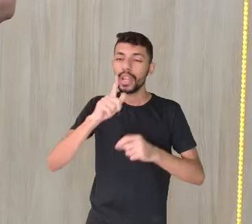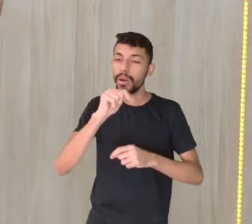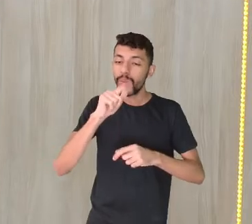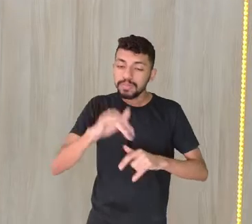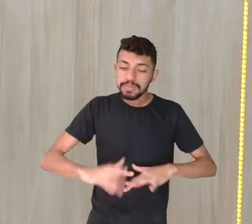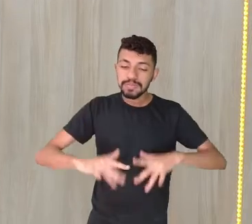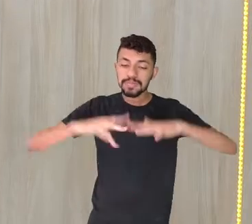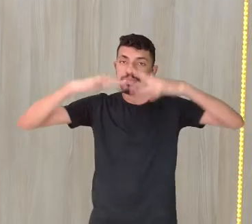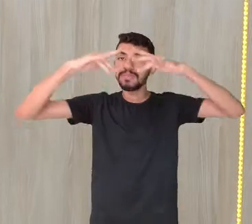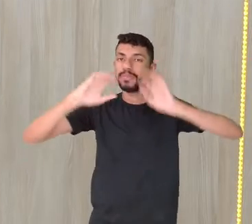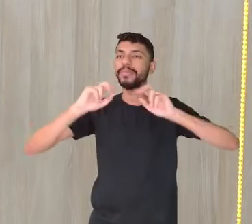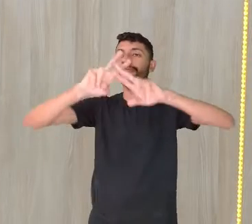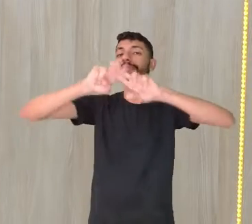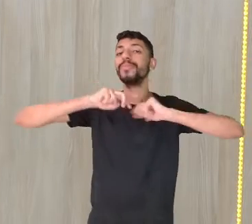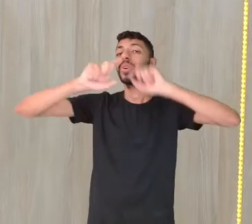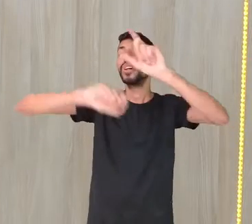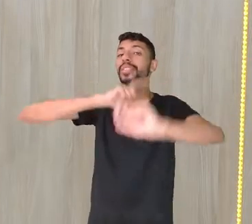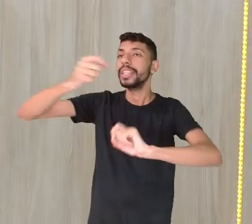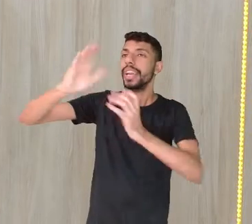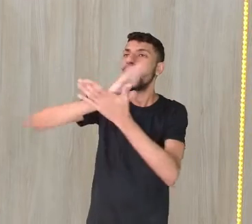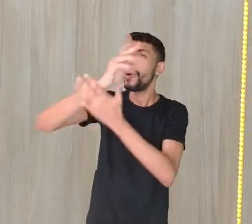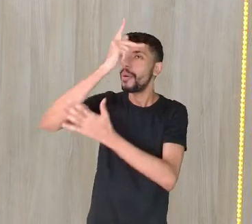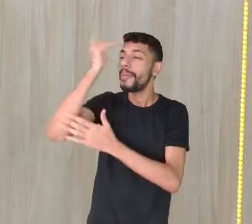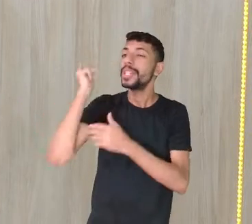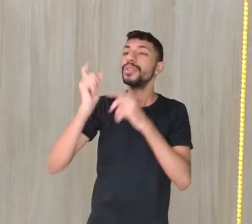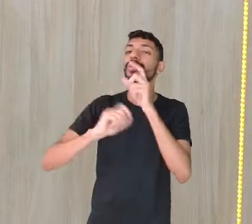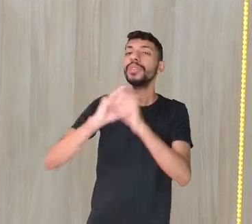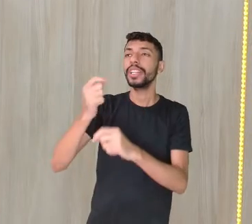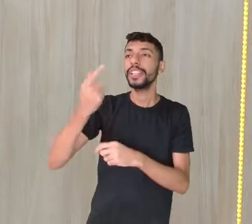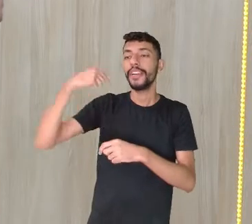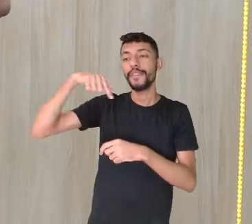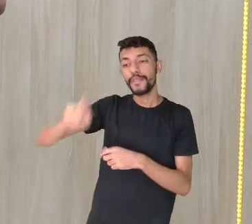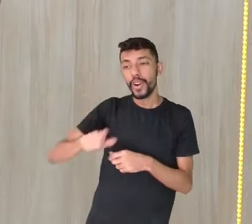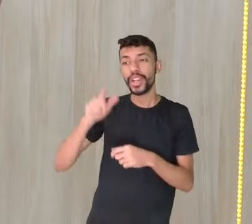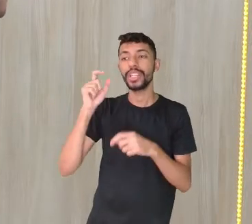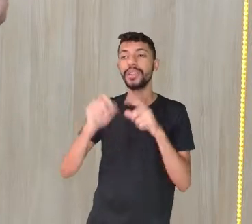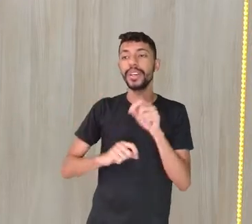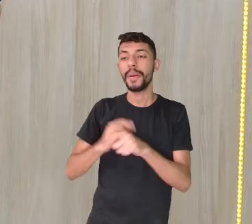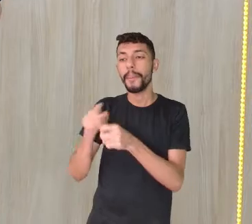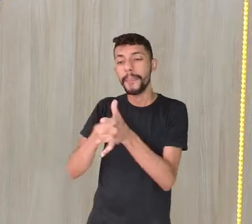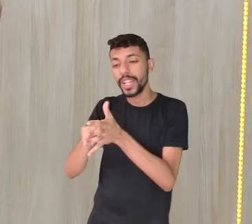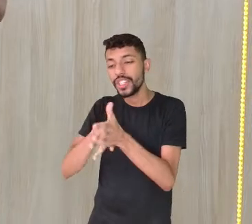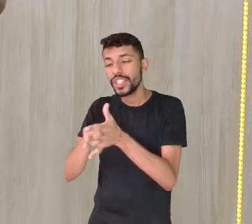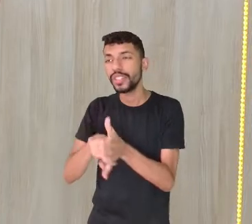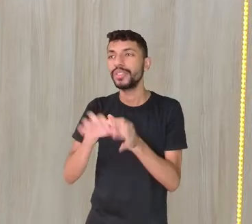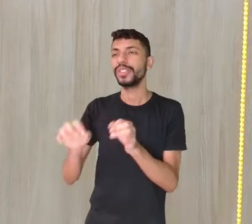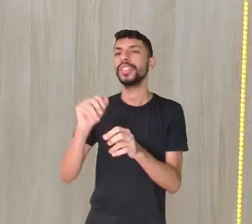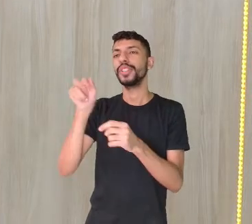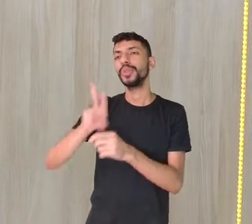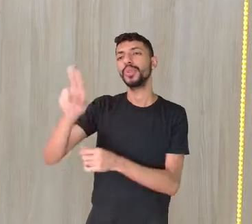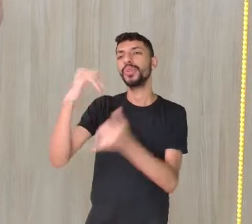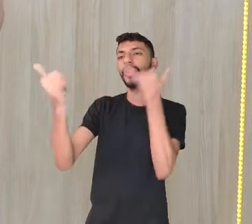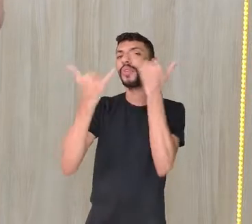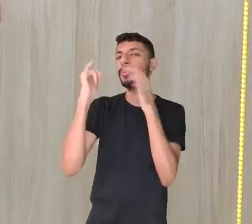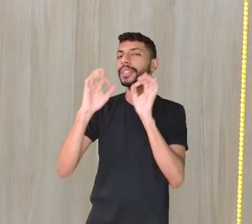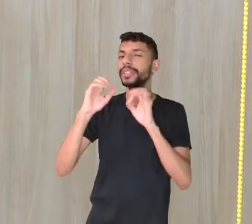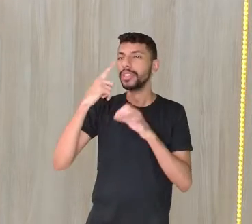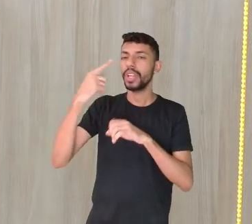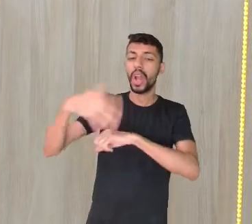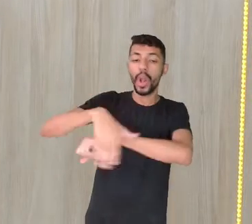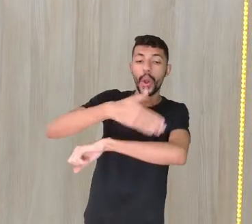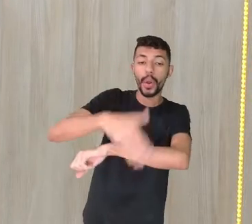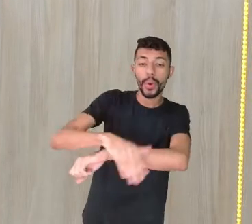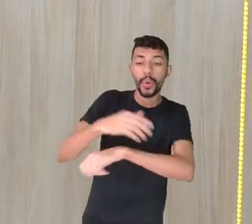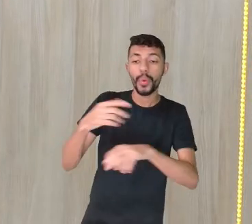tudo isso graças a alguém que foi lá e alimentou, ou seja, colocou uma informação, ó, na rua tal, do lado